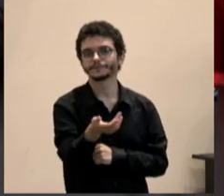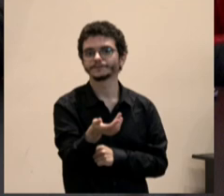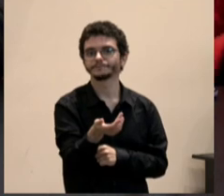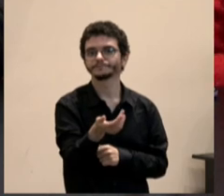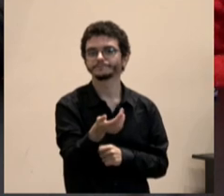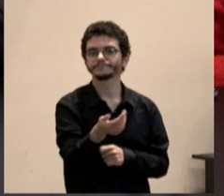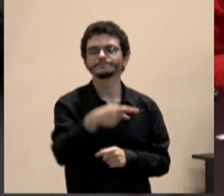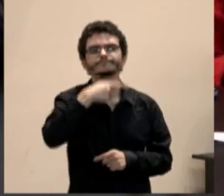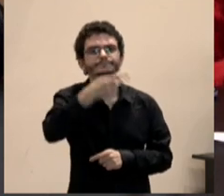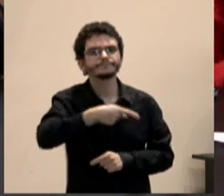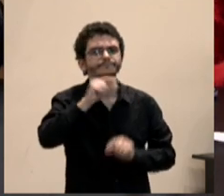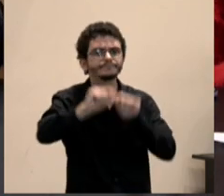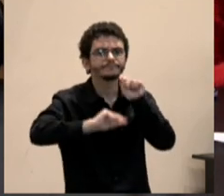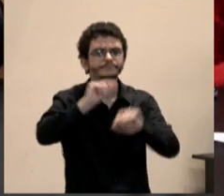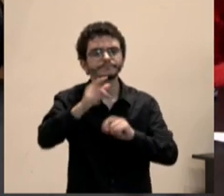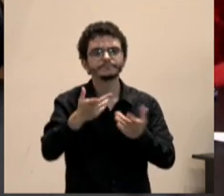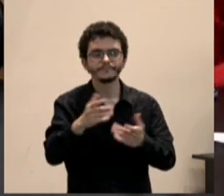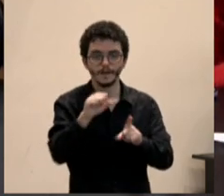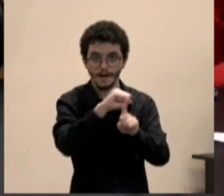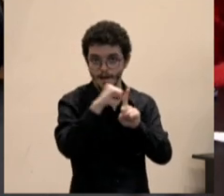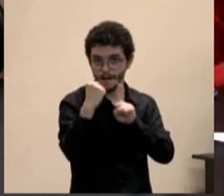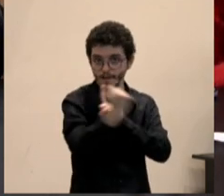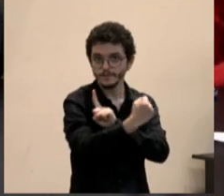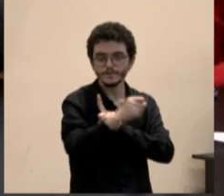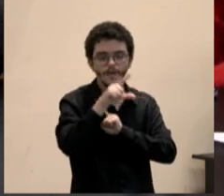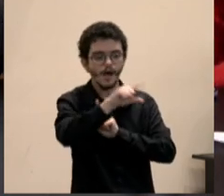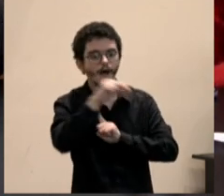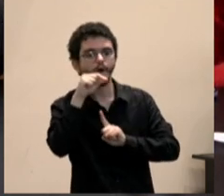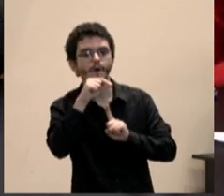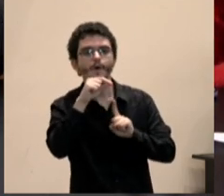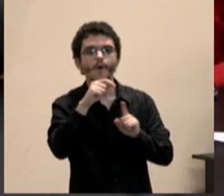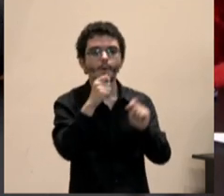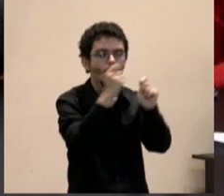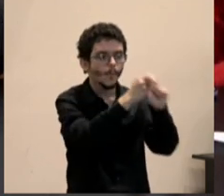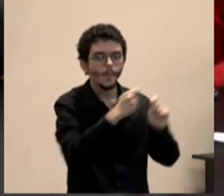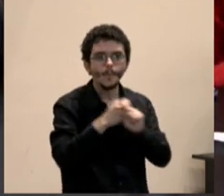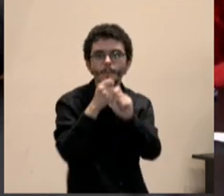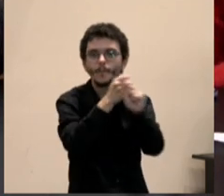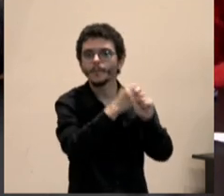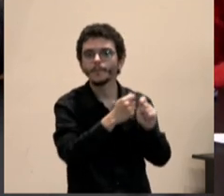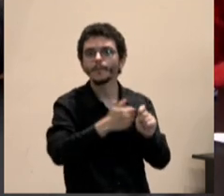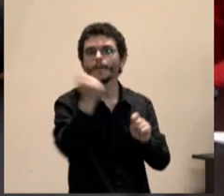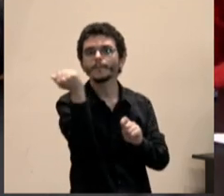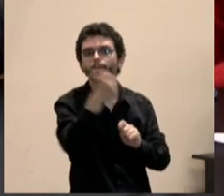Está dizendo, a sociedade prefere uma obra